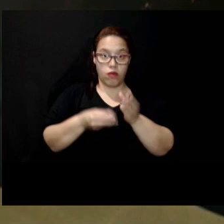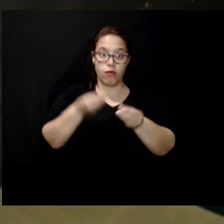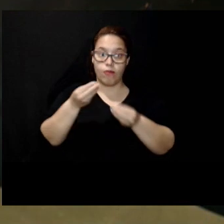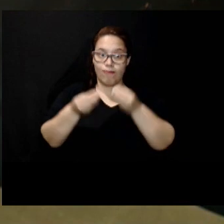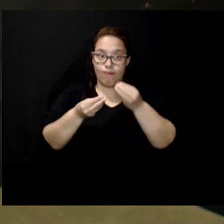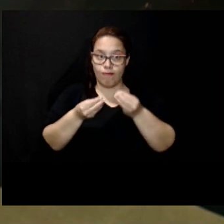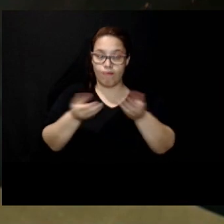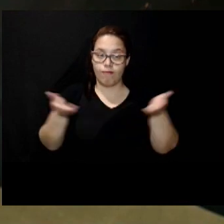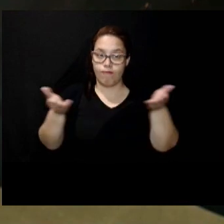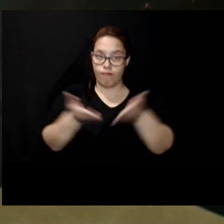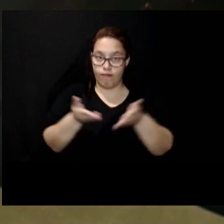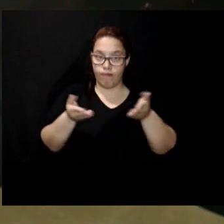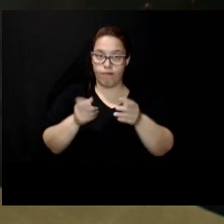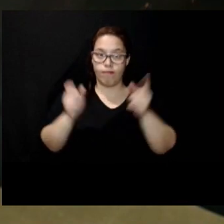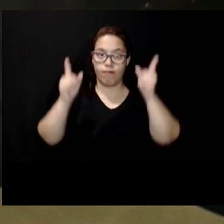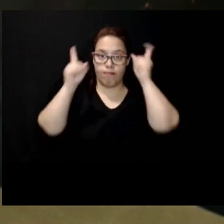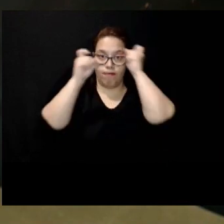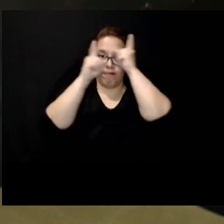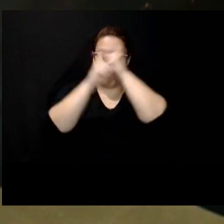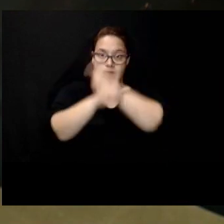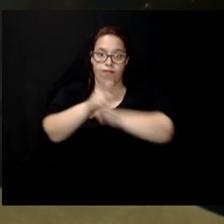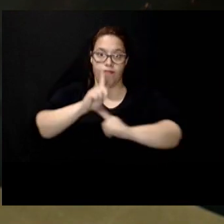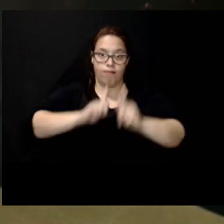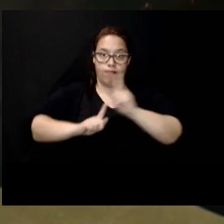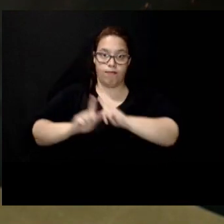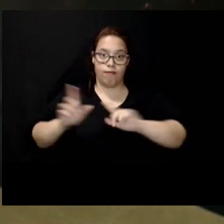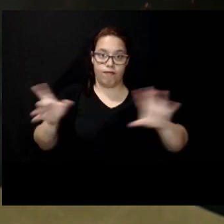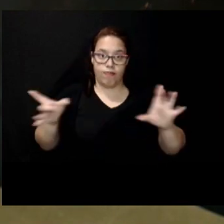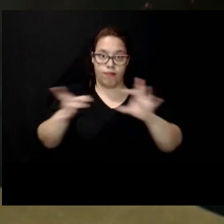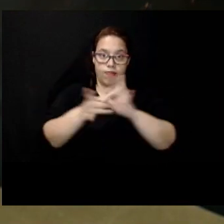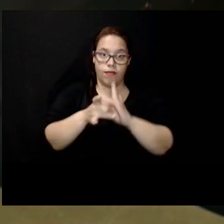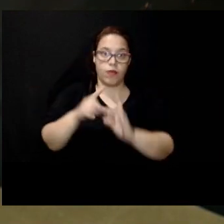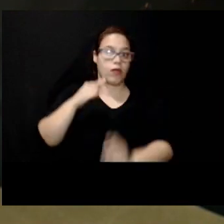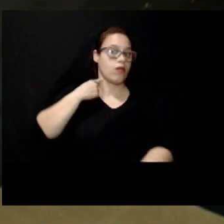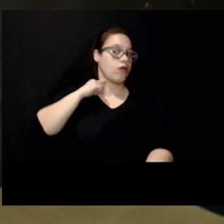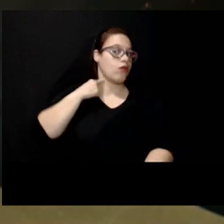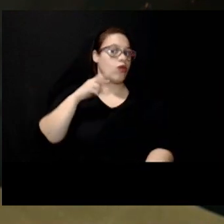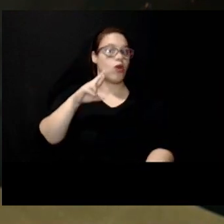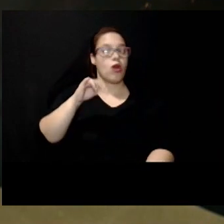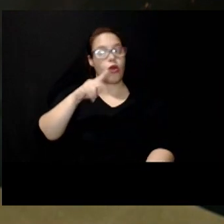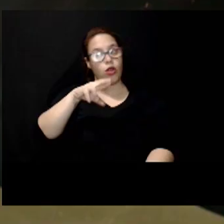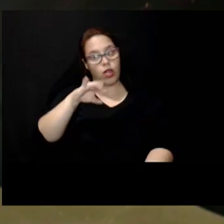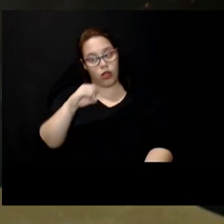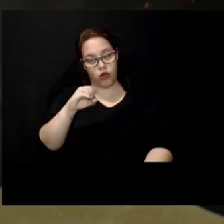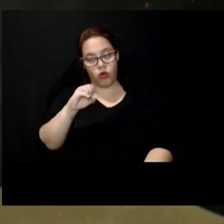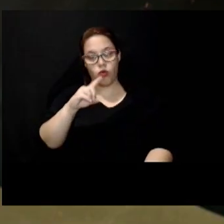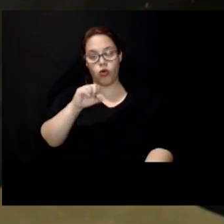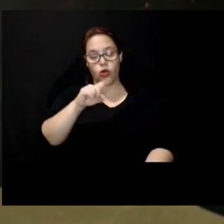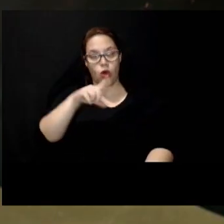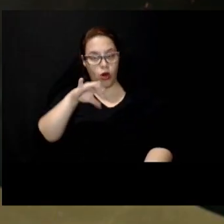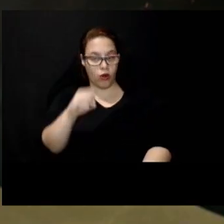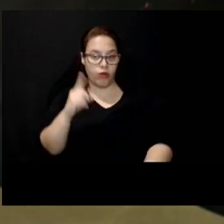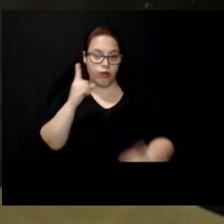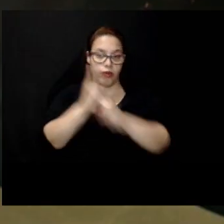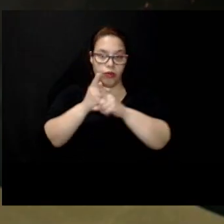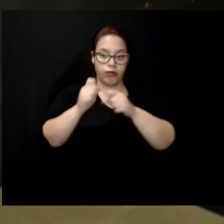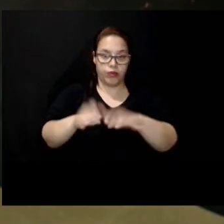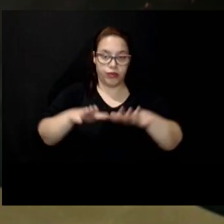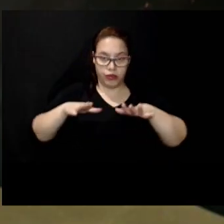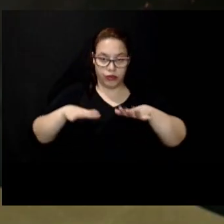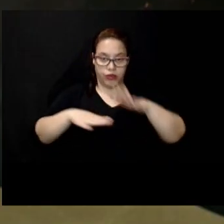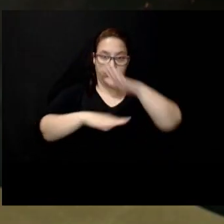e Desafios da Gestão Integrada dos Resíduos Sólidos Urbanos. O encontro acontece no plenário da Câmara e